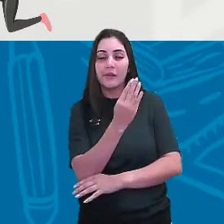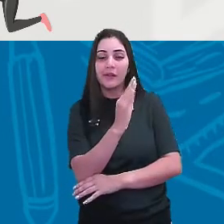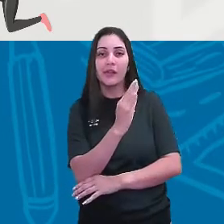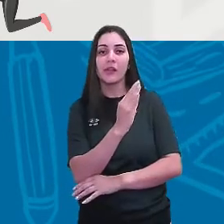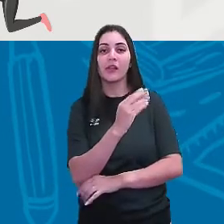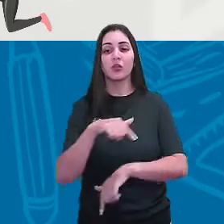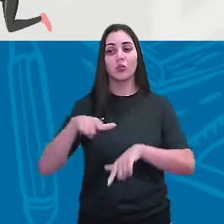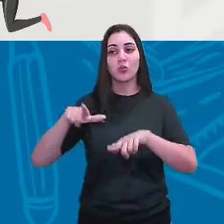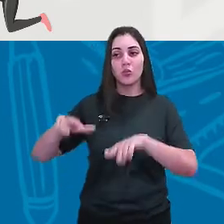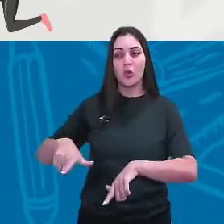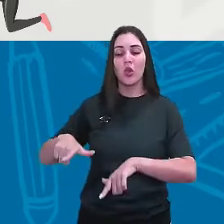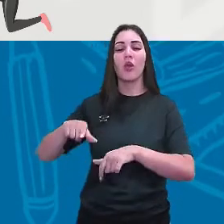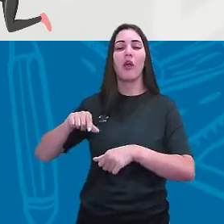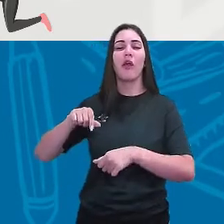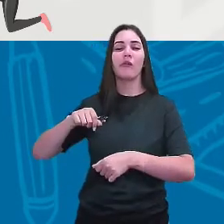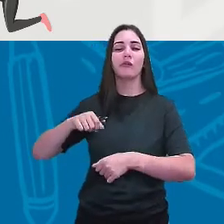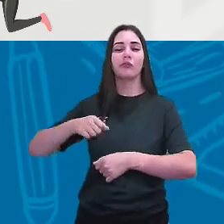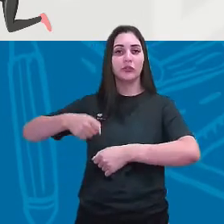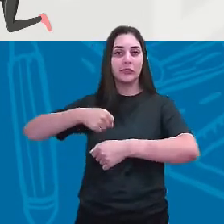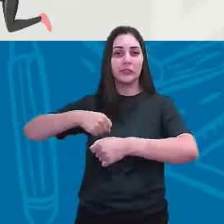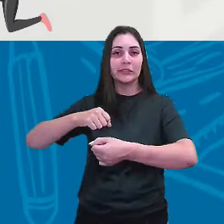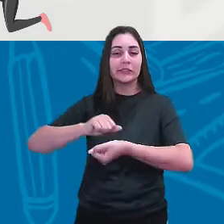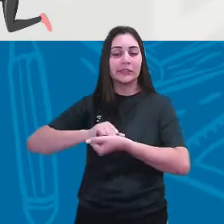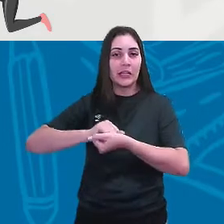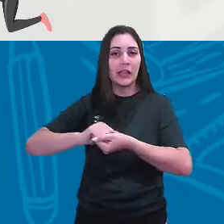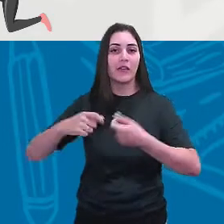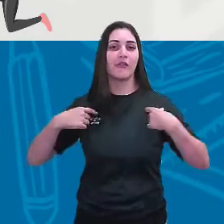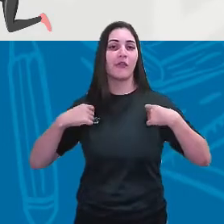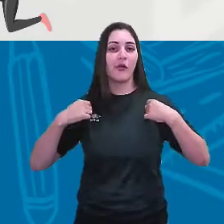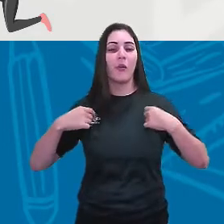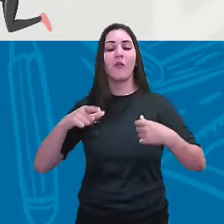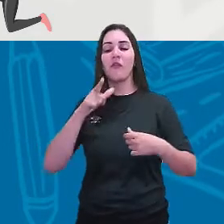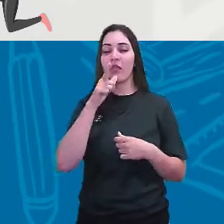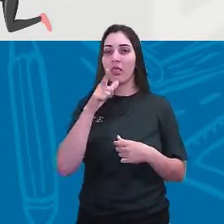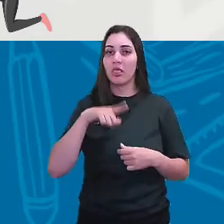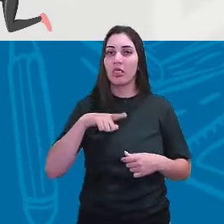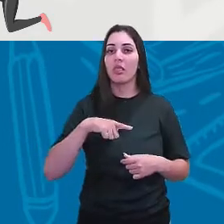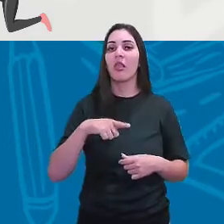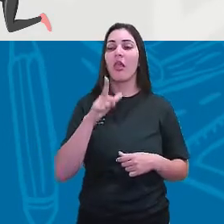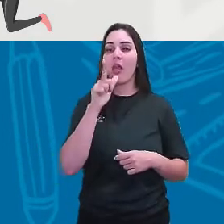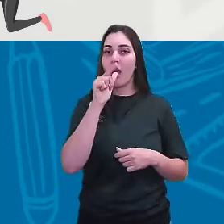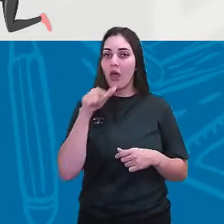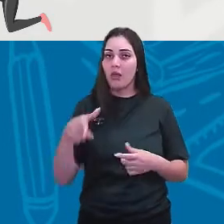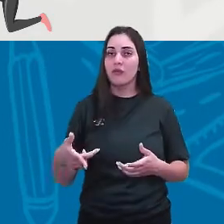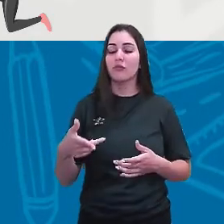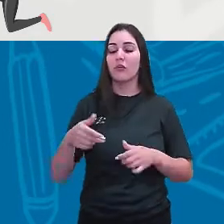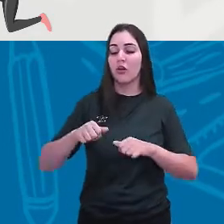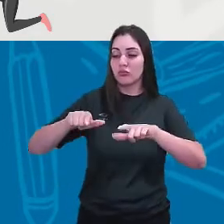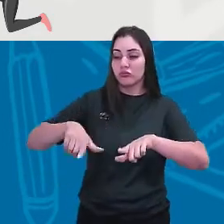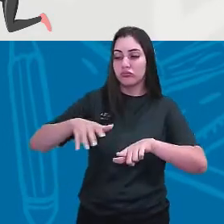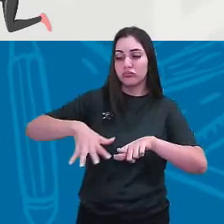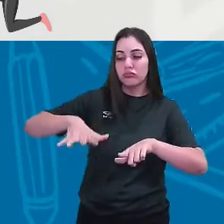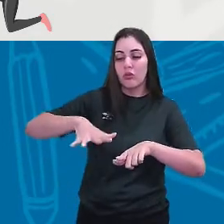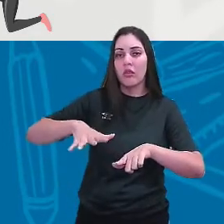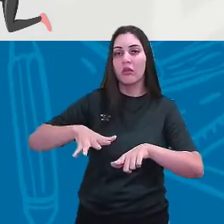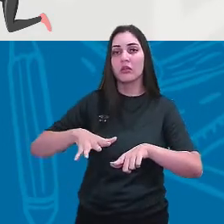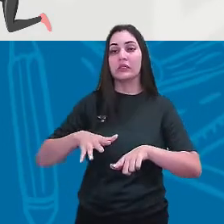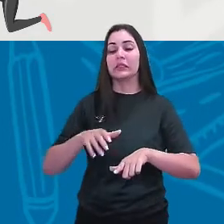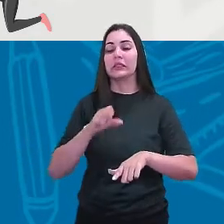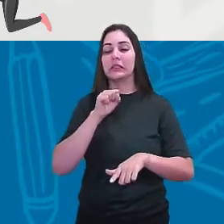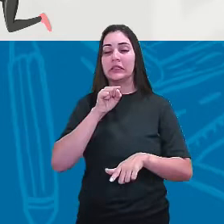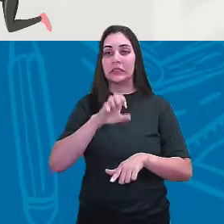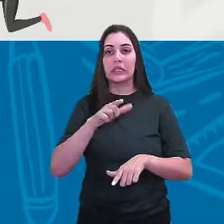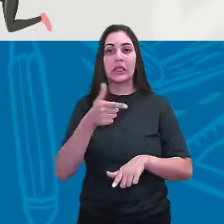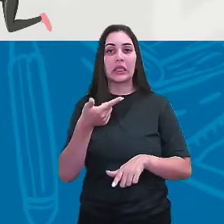que vai estar ali com água, né, disponível ali, muitas vezes o chão molhado, e se você não tiver cuidado, você